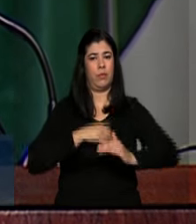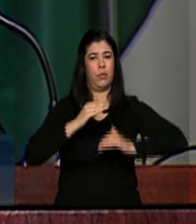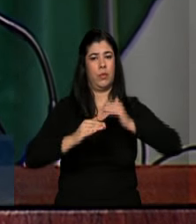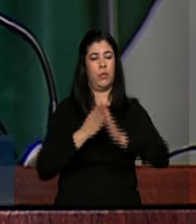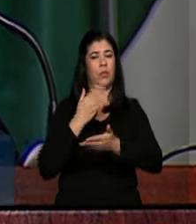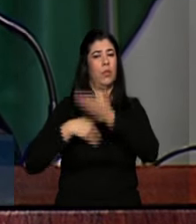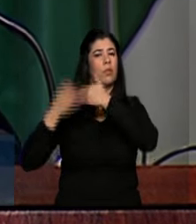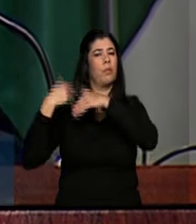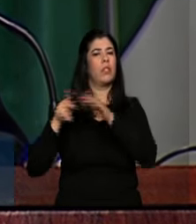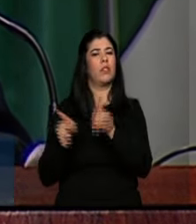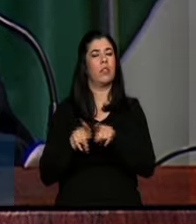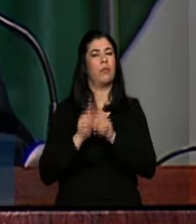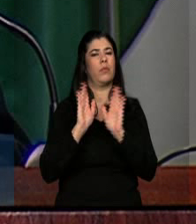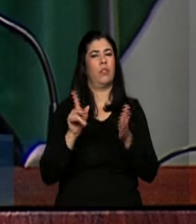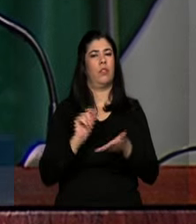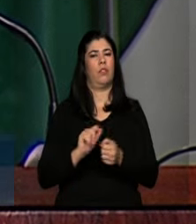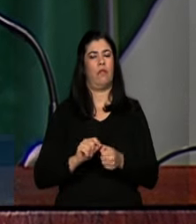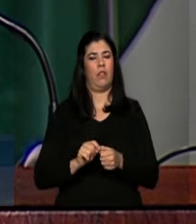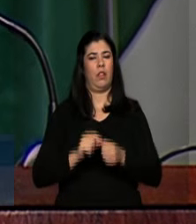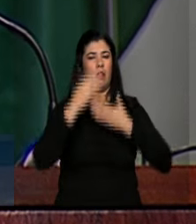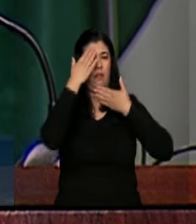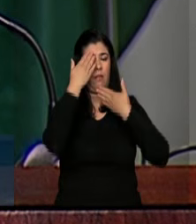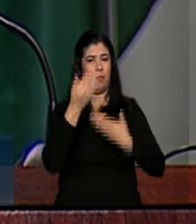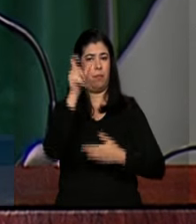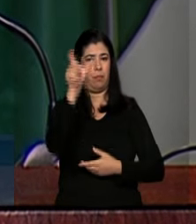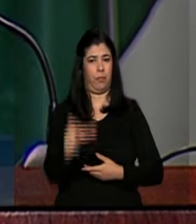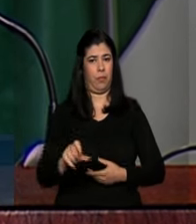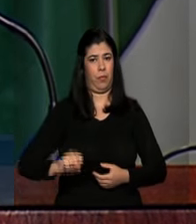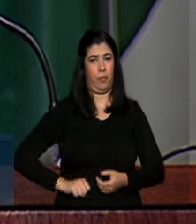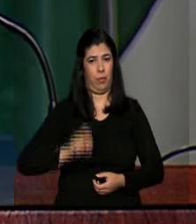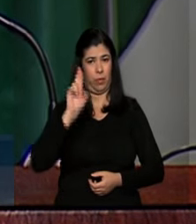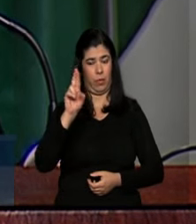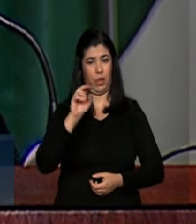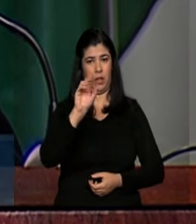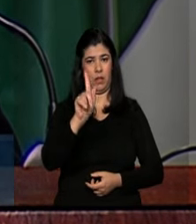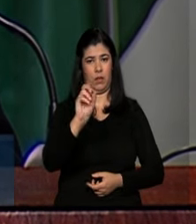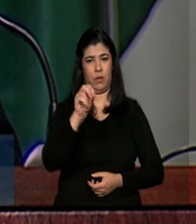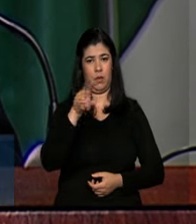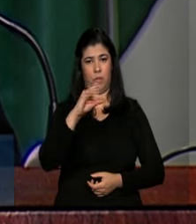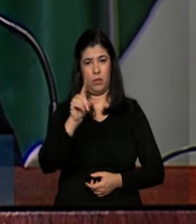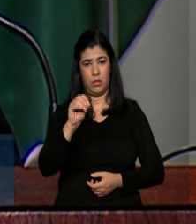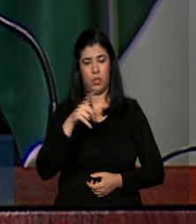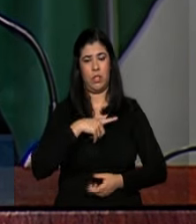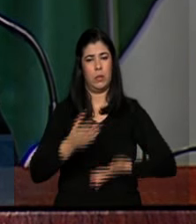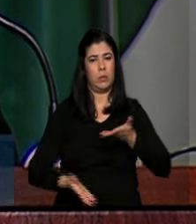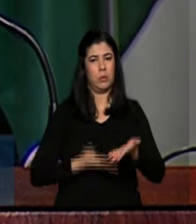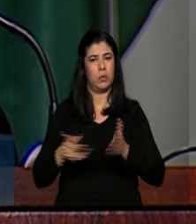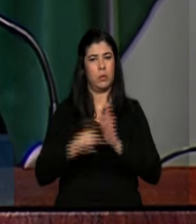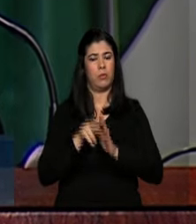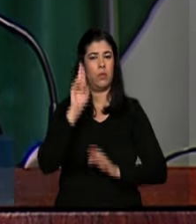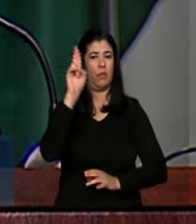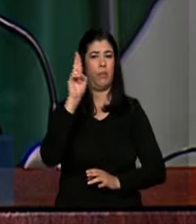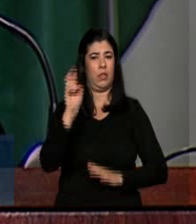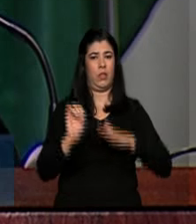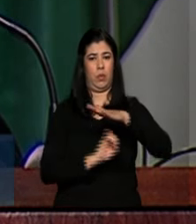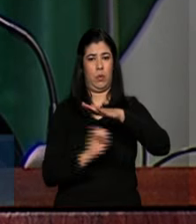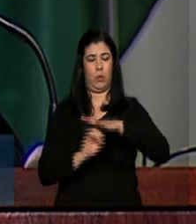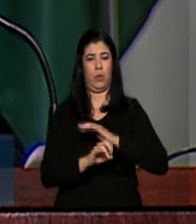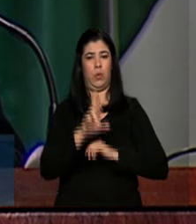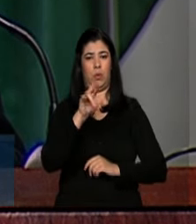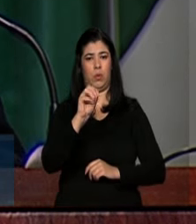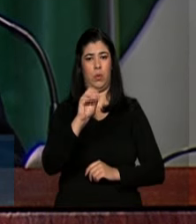gerações anteriores. Agradeço ao embaixador Gonçalo Mourão seu dedicado trabalho à frente do Instituto Rio